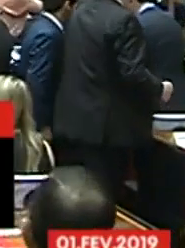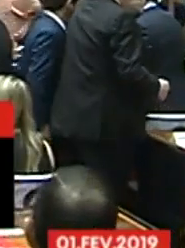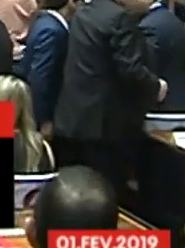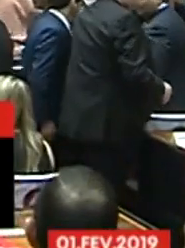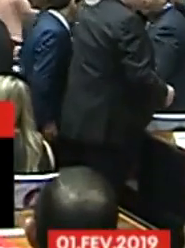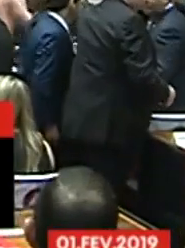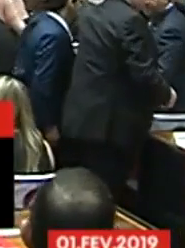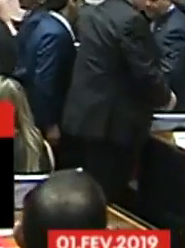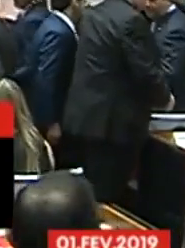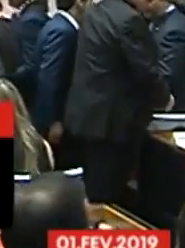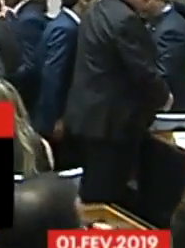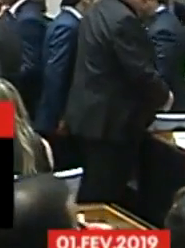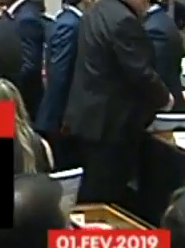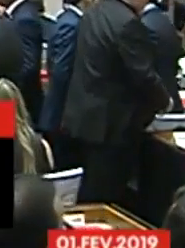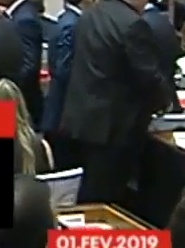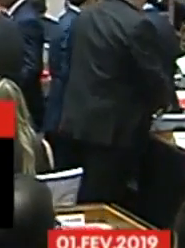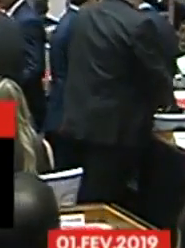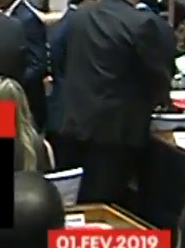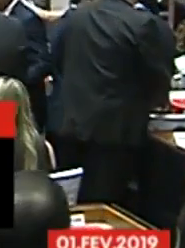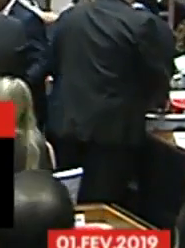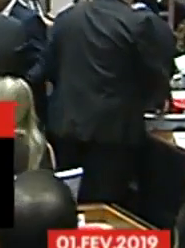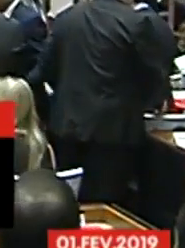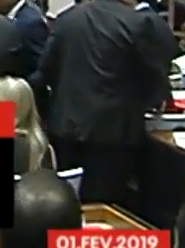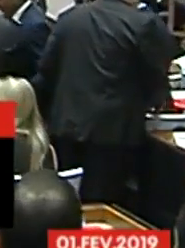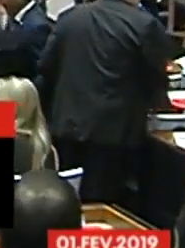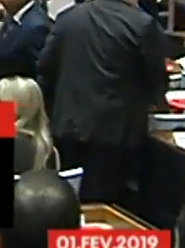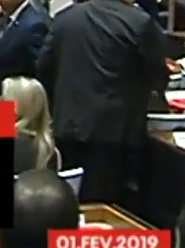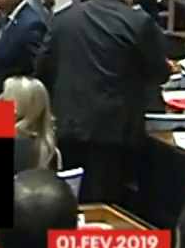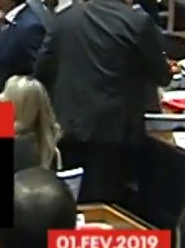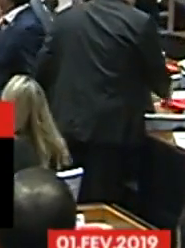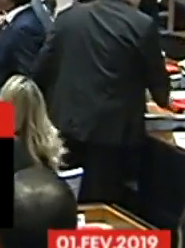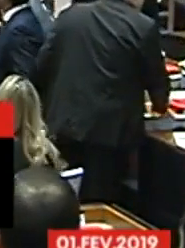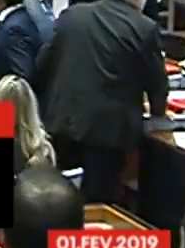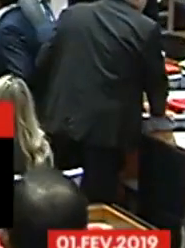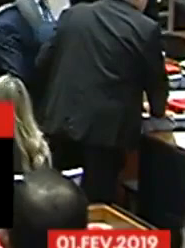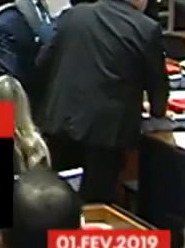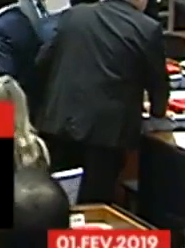primeiro secretário e segunda secretária.